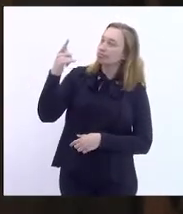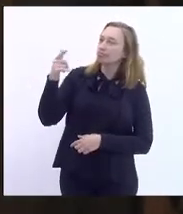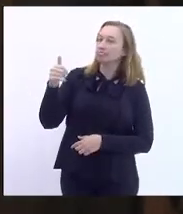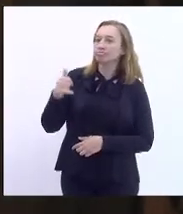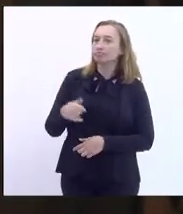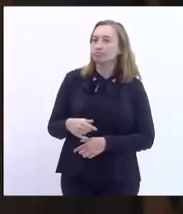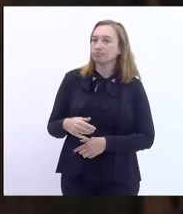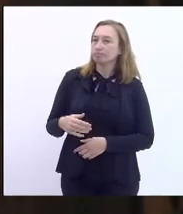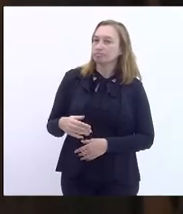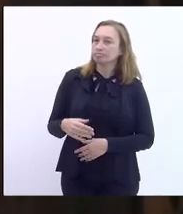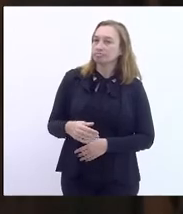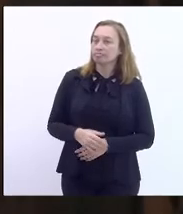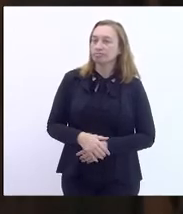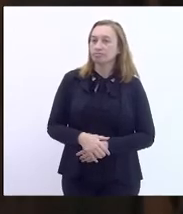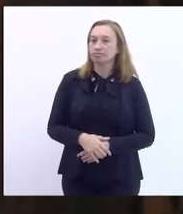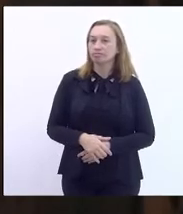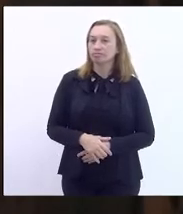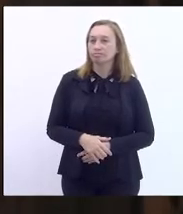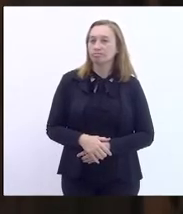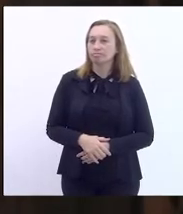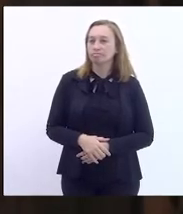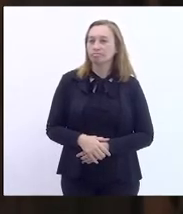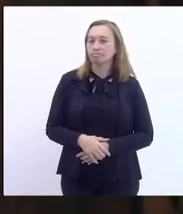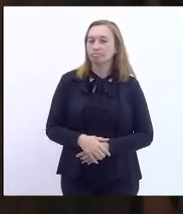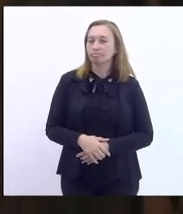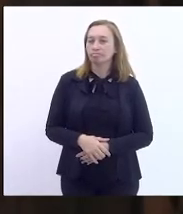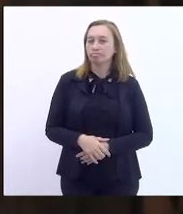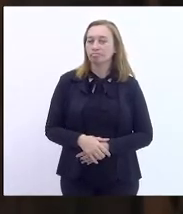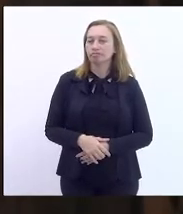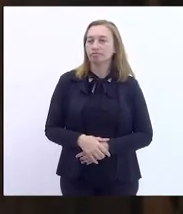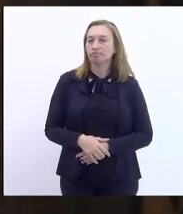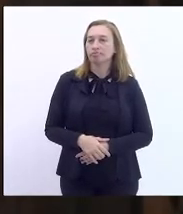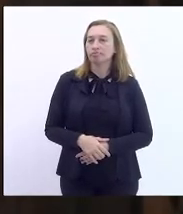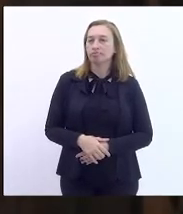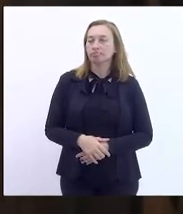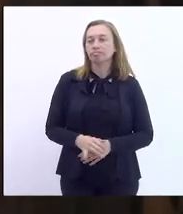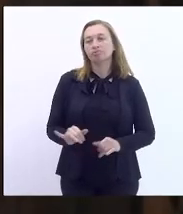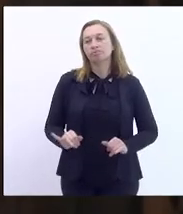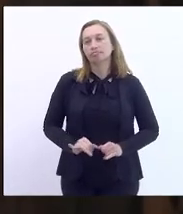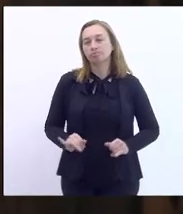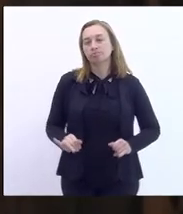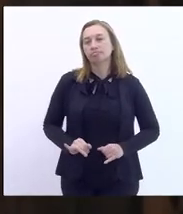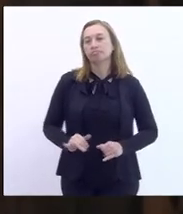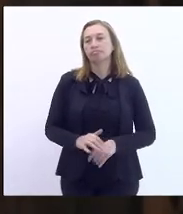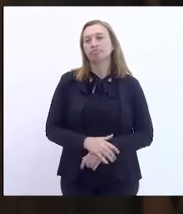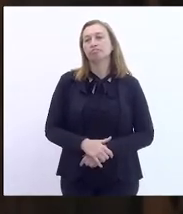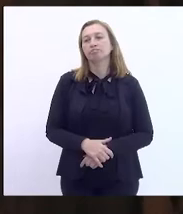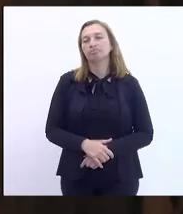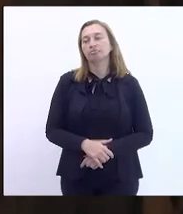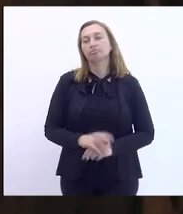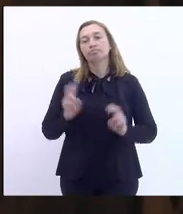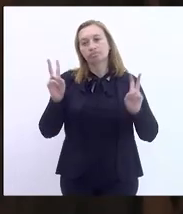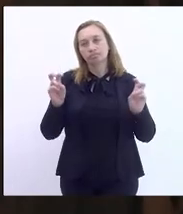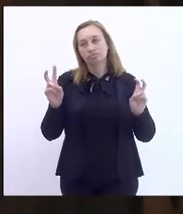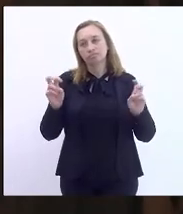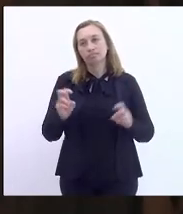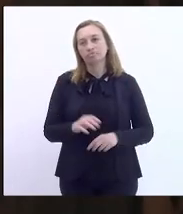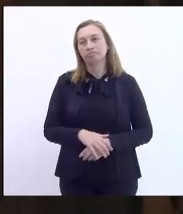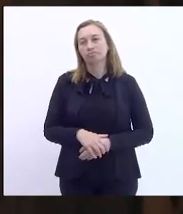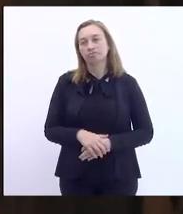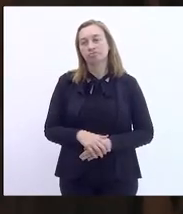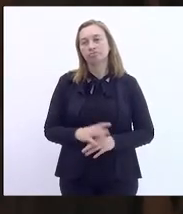subsolo e em meio a tanta sombra a tanto Horror em meio a essa situação de